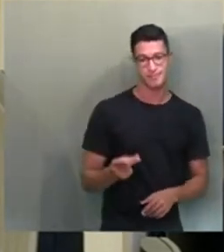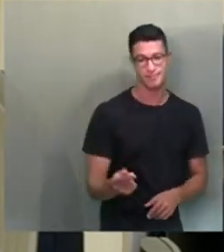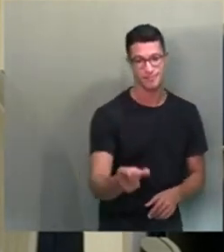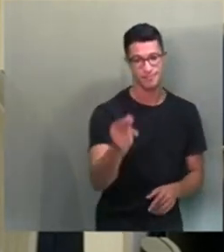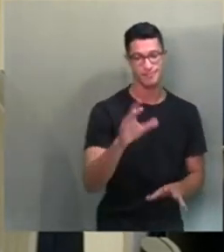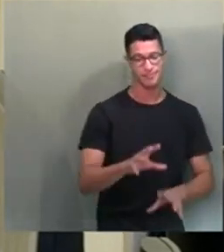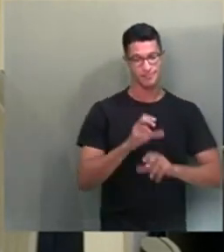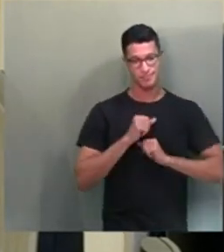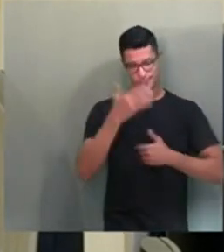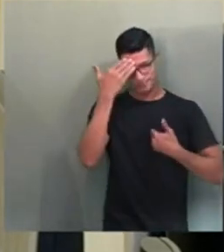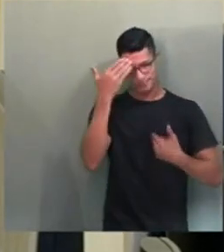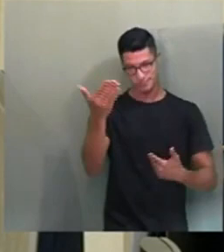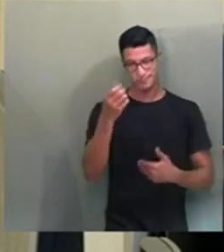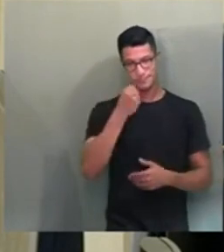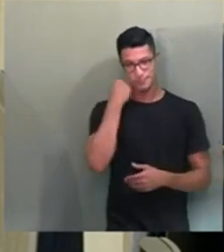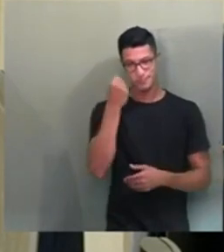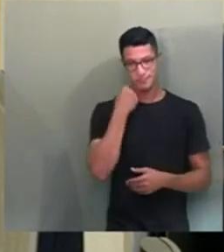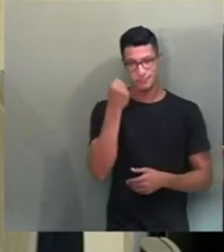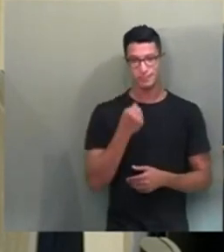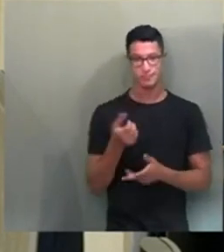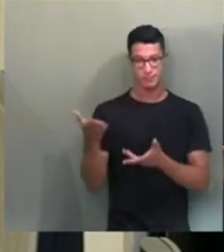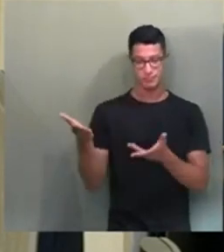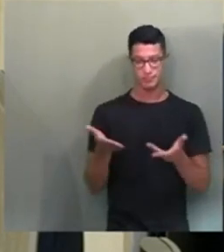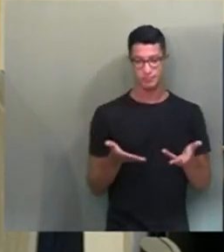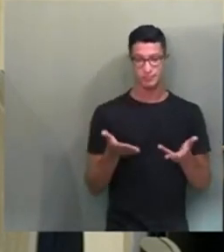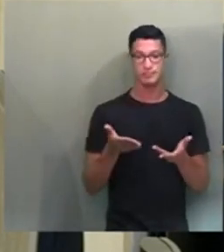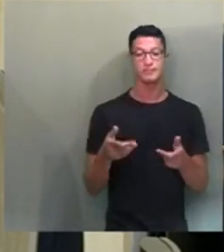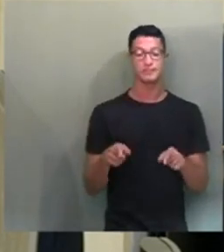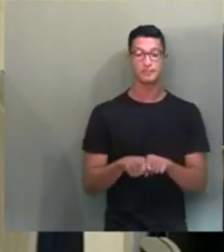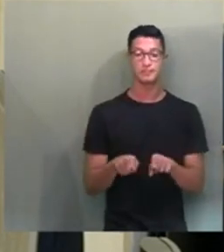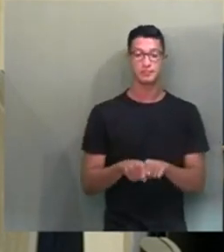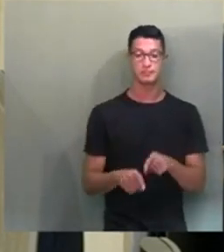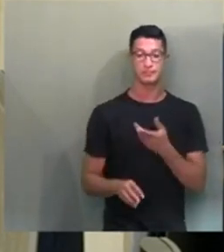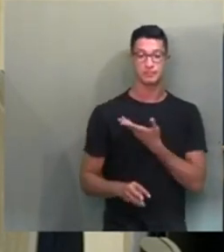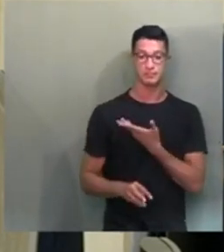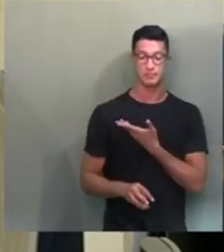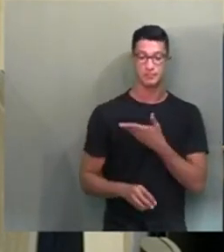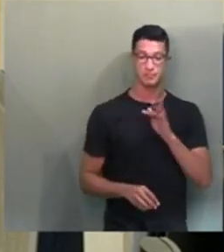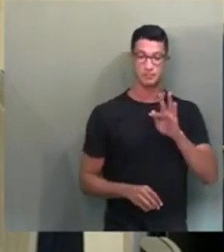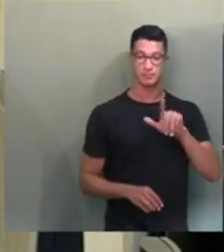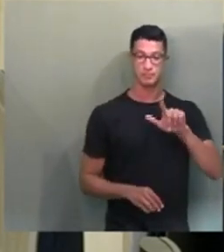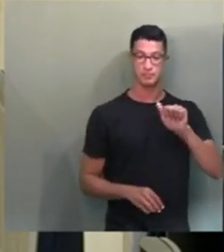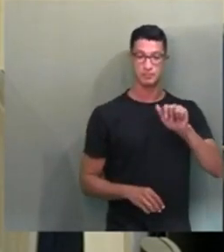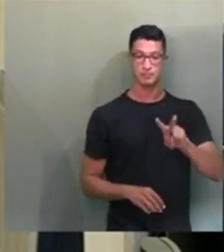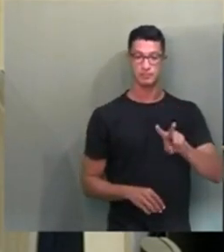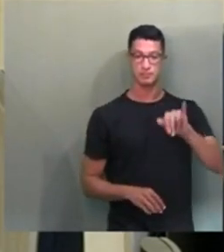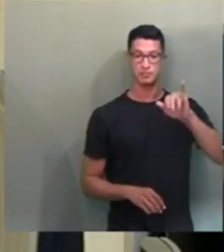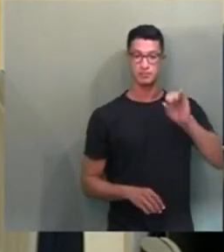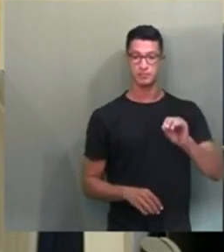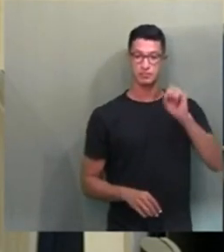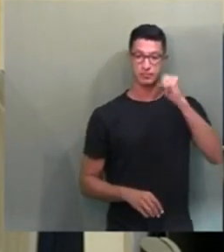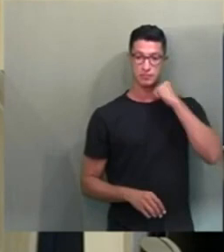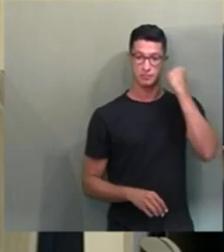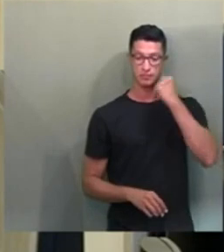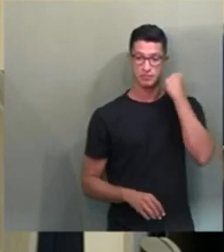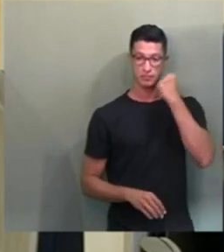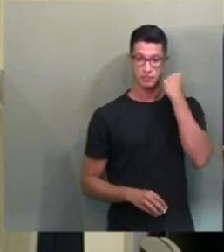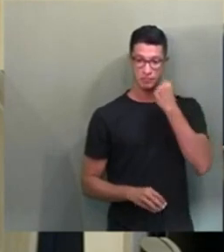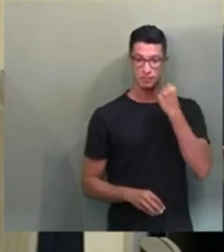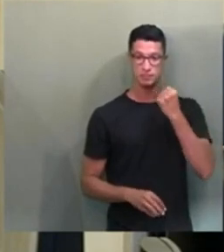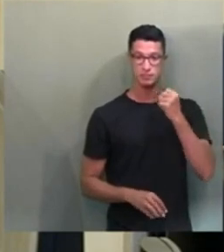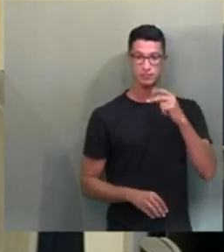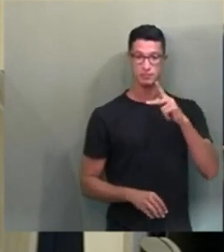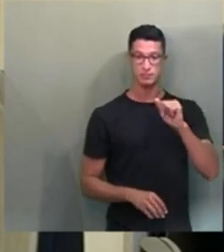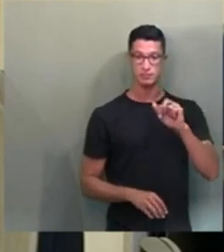percebendo. Muito obrigado, senadora Zenaide. Quero convidar também meu colega Flávio Arnes, senador do Paraná,